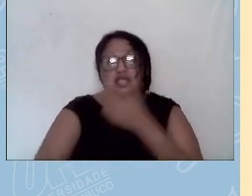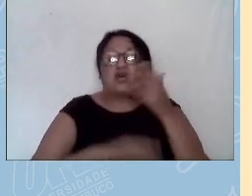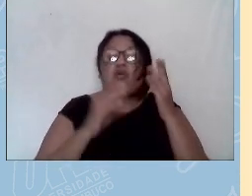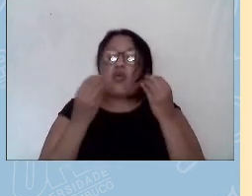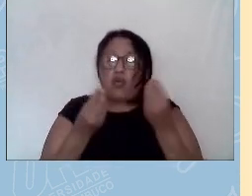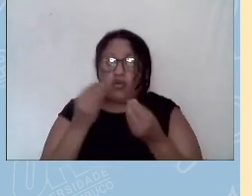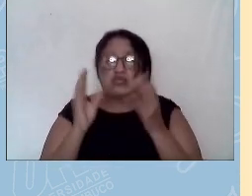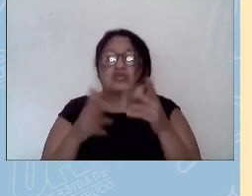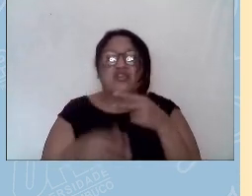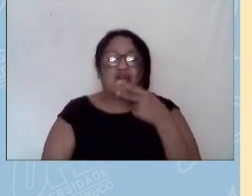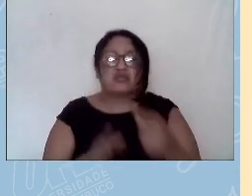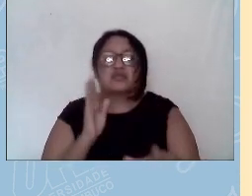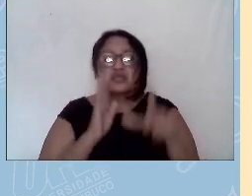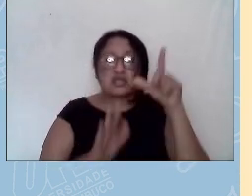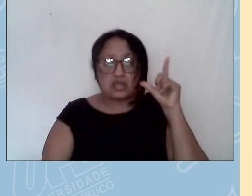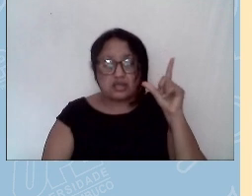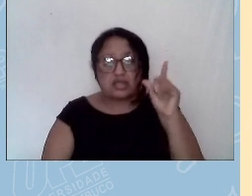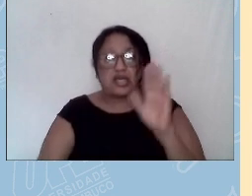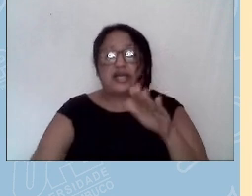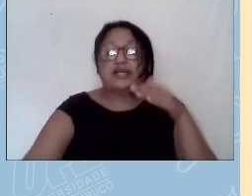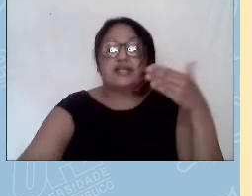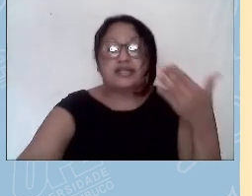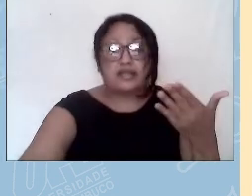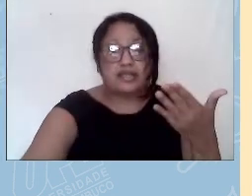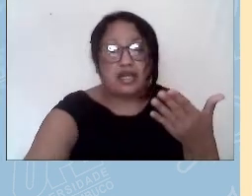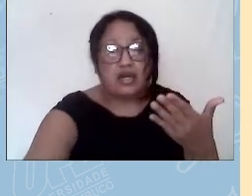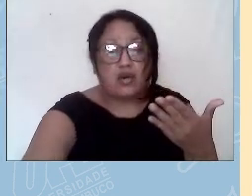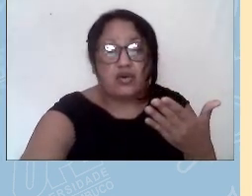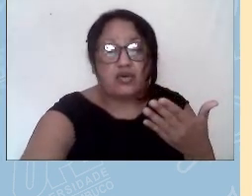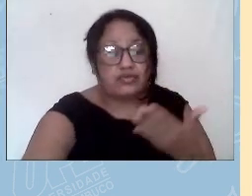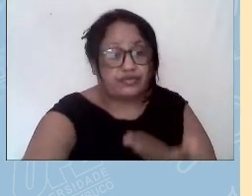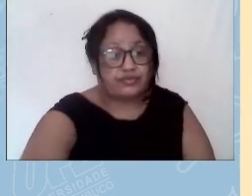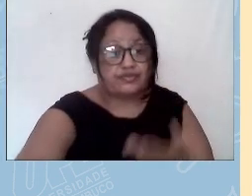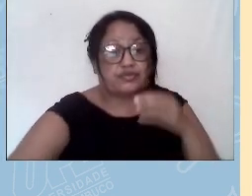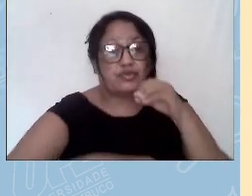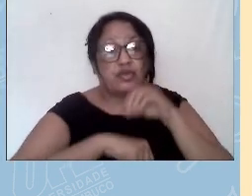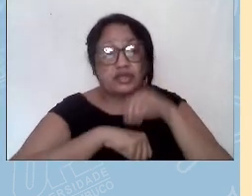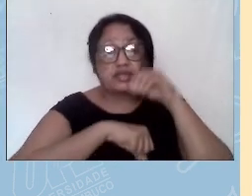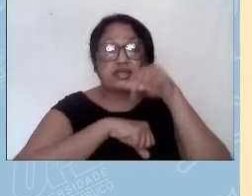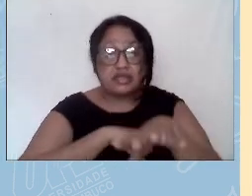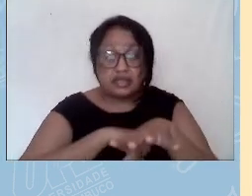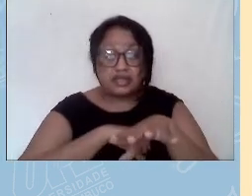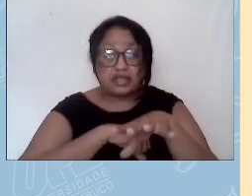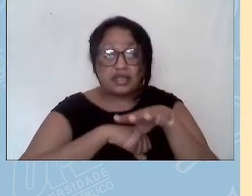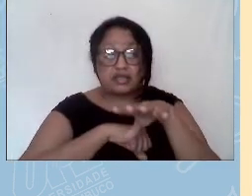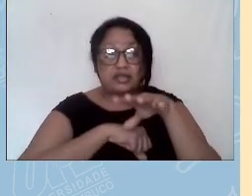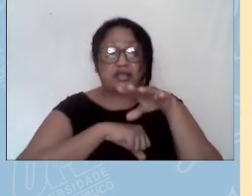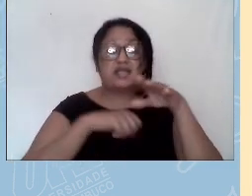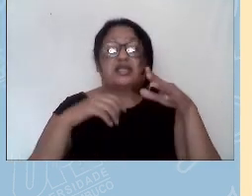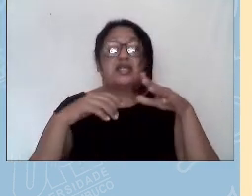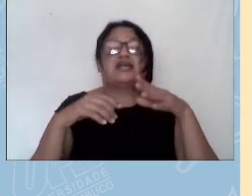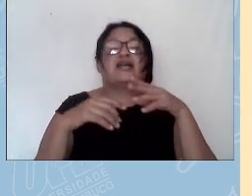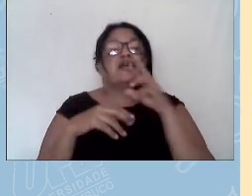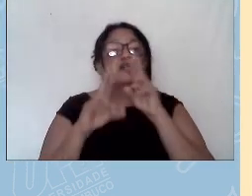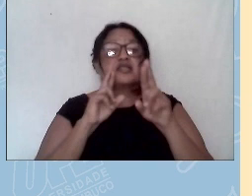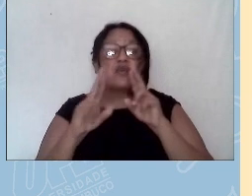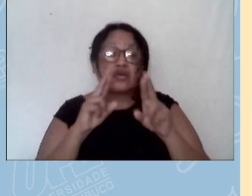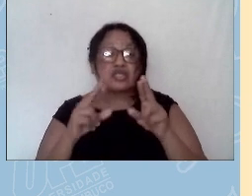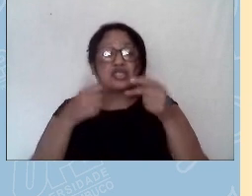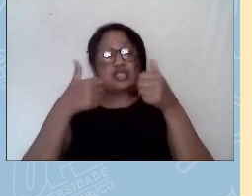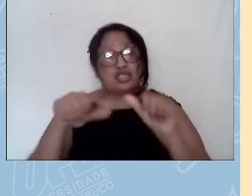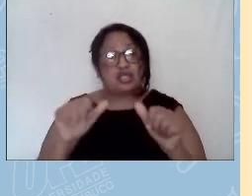então uma sugestão de resolução todas essas respostas que nós estamos apresentando